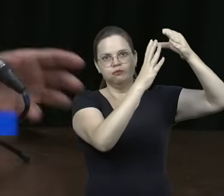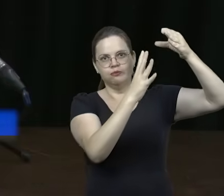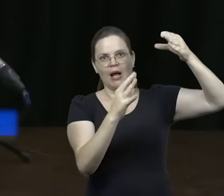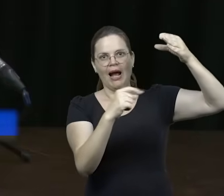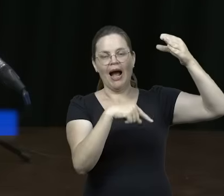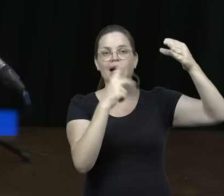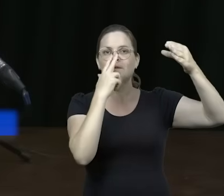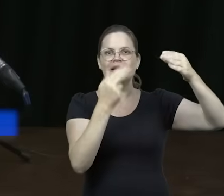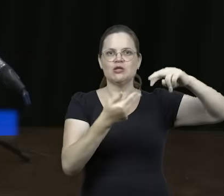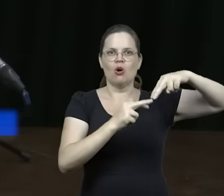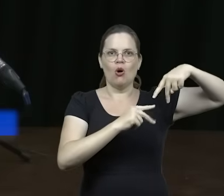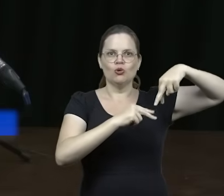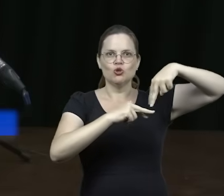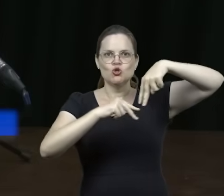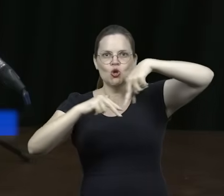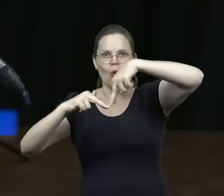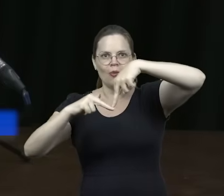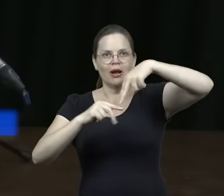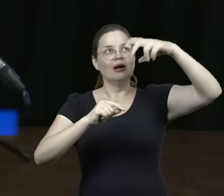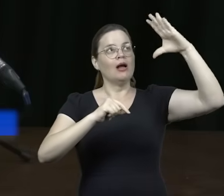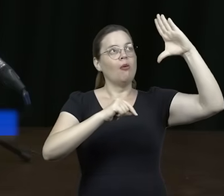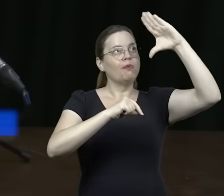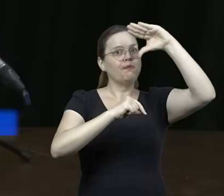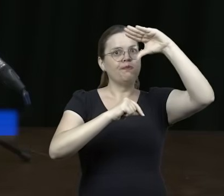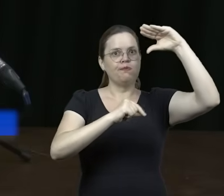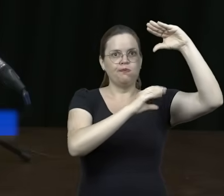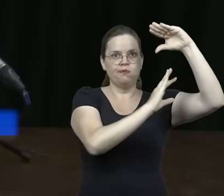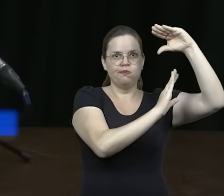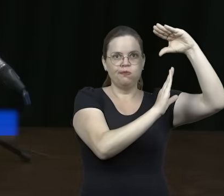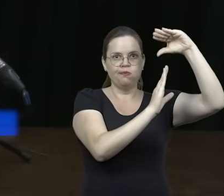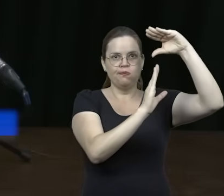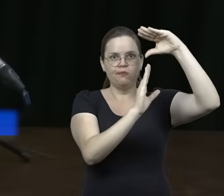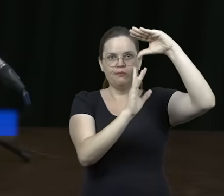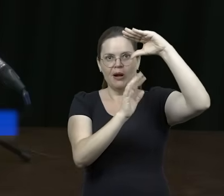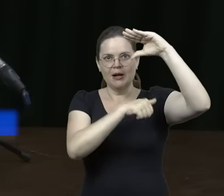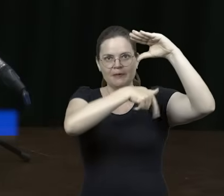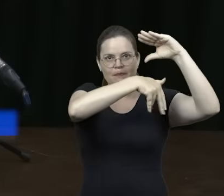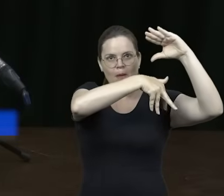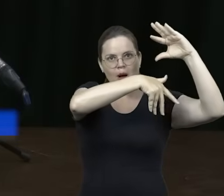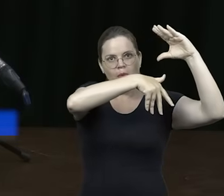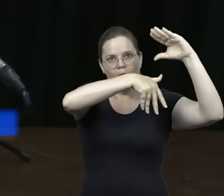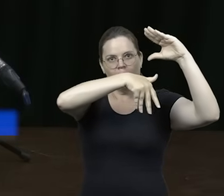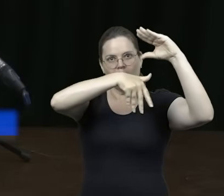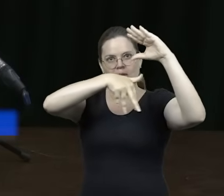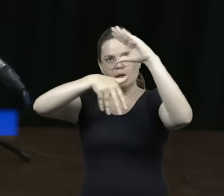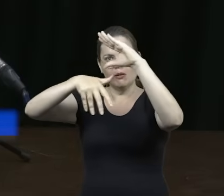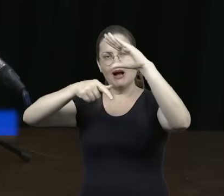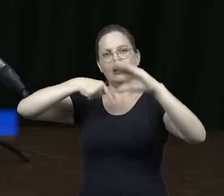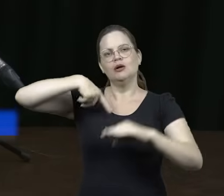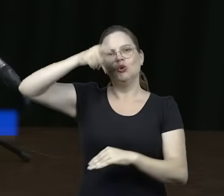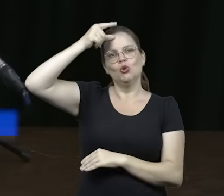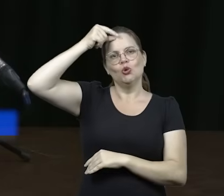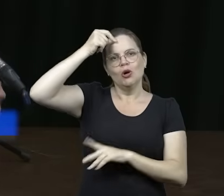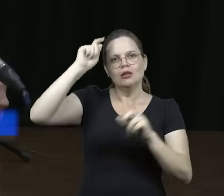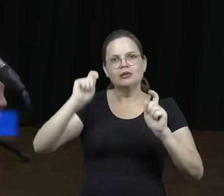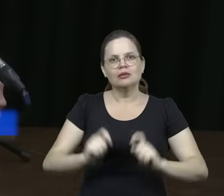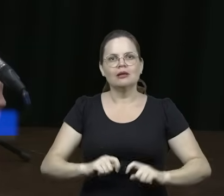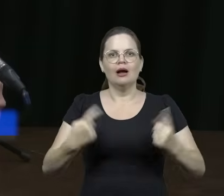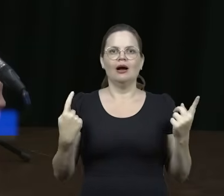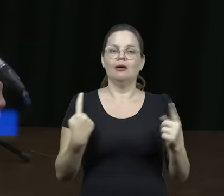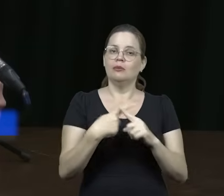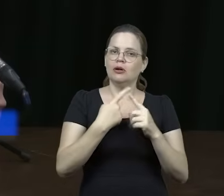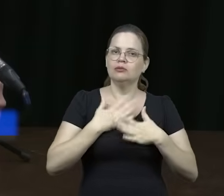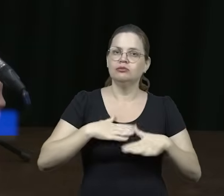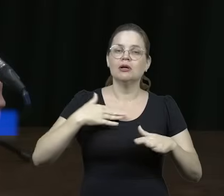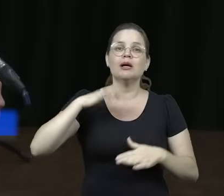Exatamente, para que o povo não parasse. E a sombra era um alívio, era um refrigério mesmo. Porque